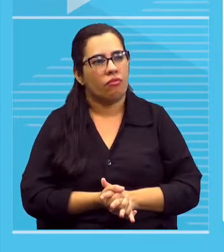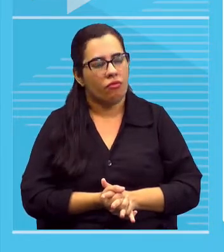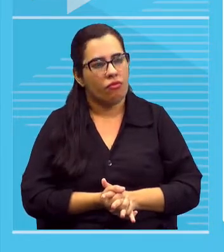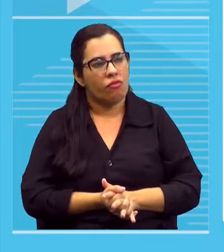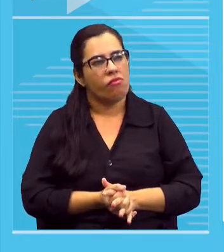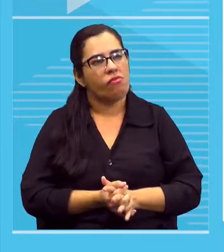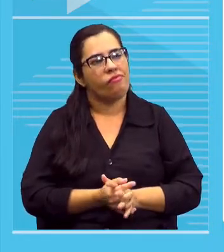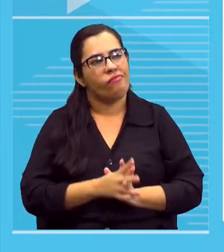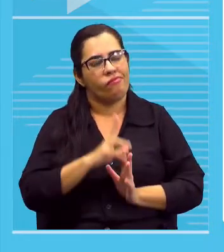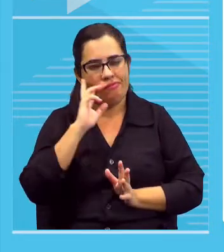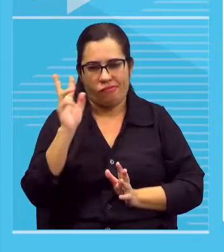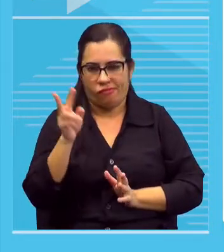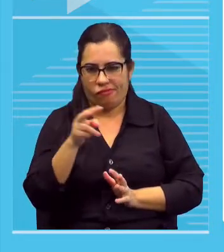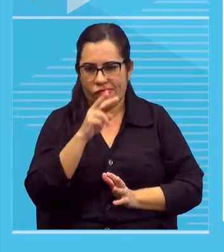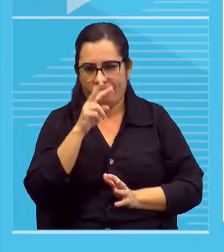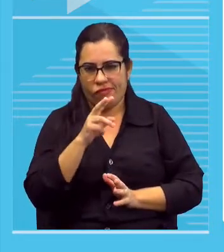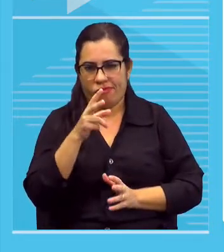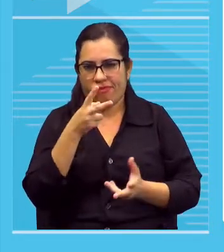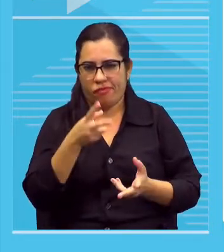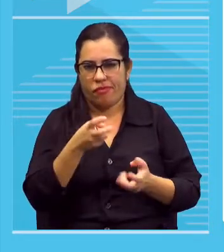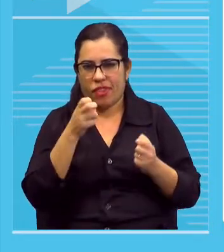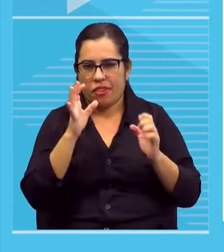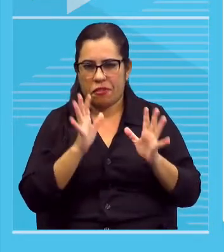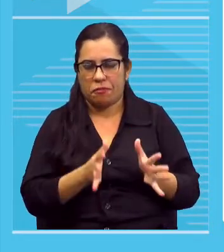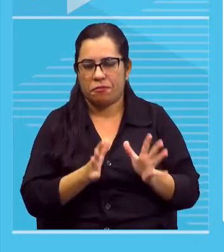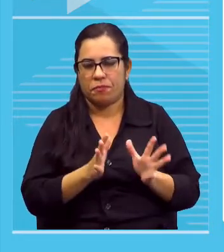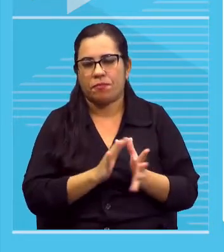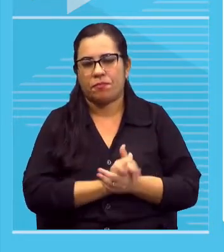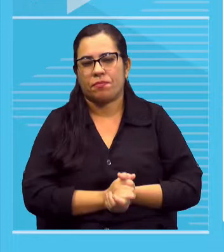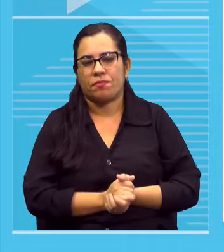2x com sangue 2x e tangente de 2x